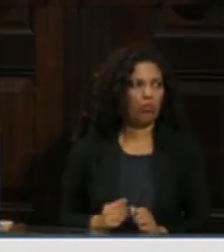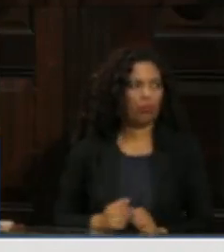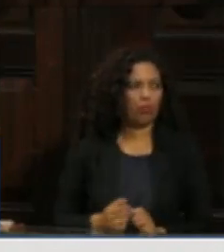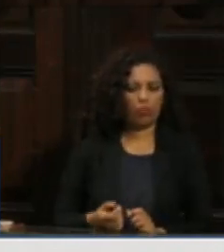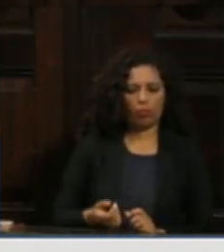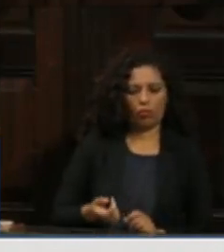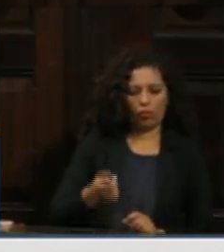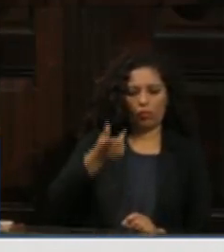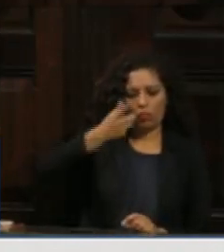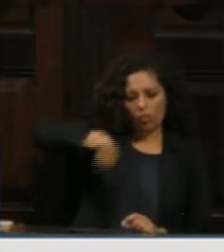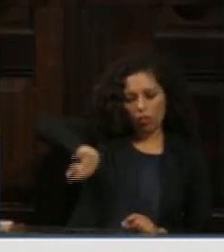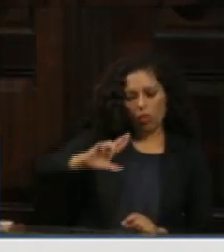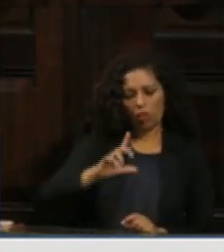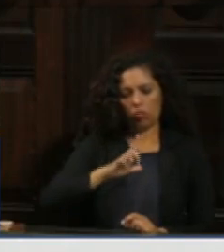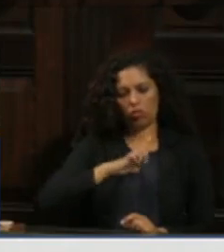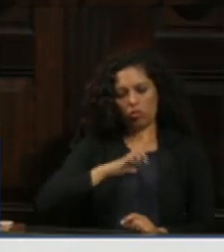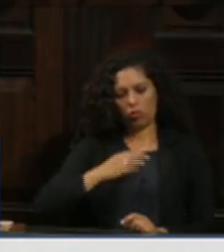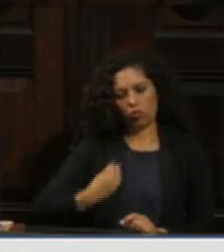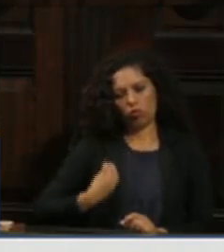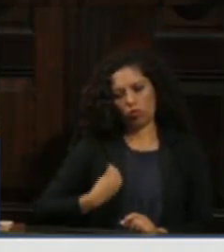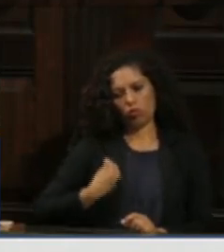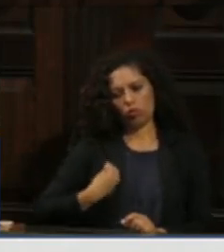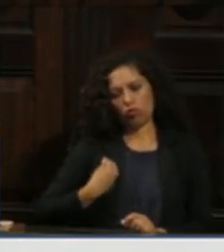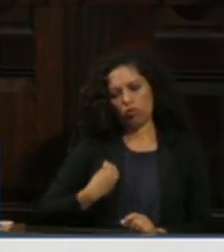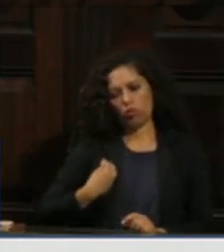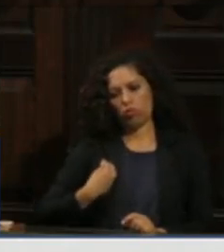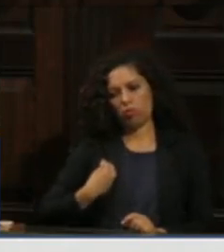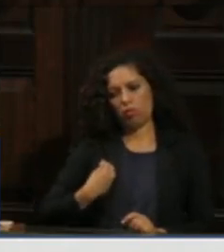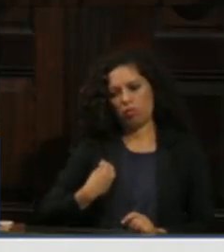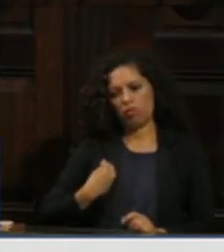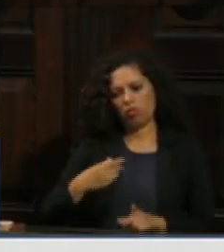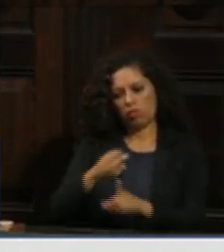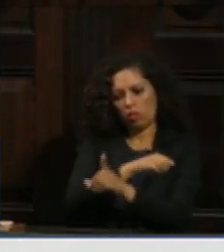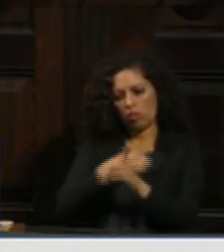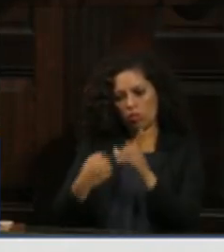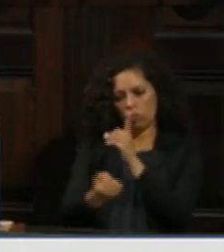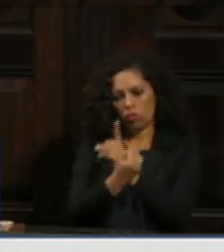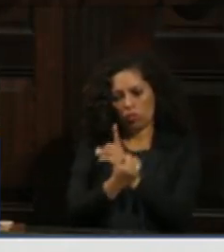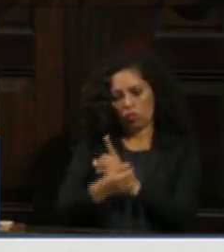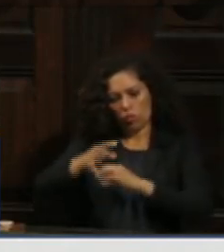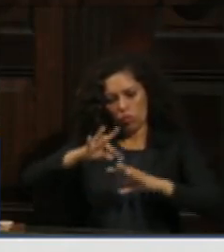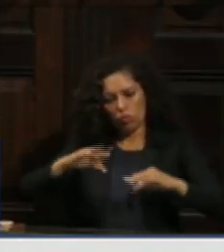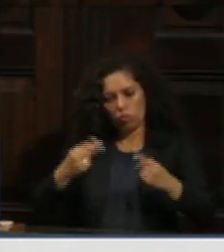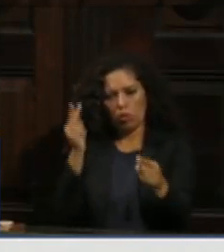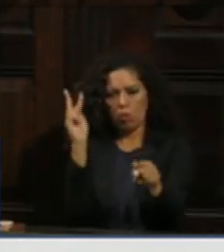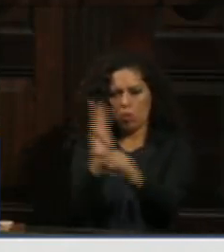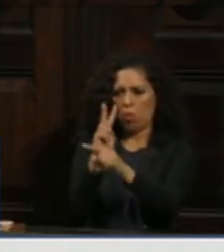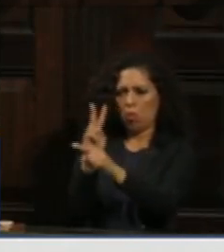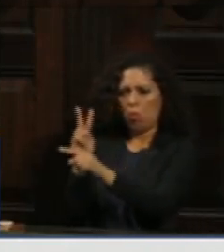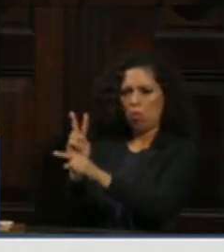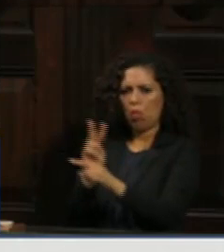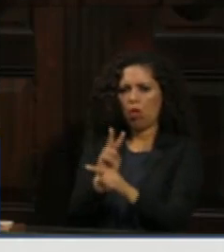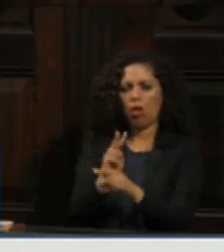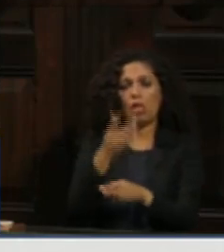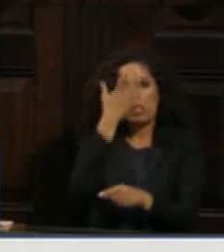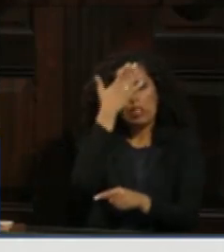dos deputados Luiz Paulo e Paulo Ramos, eu quero também usar parte